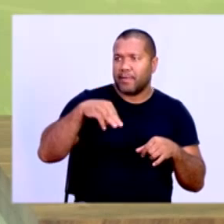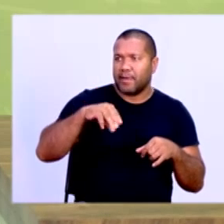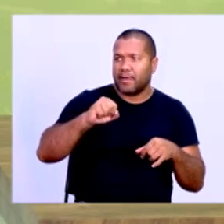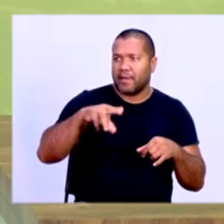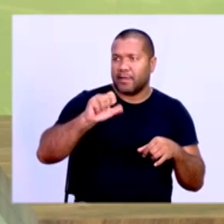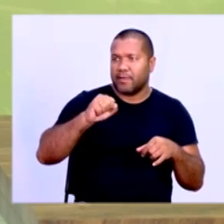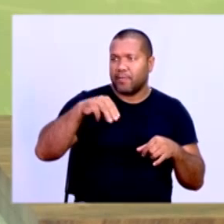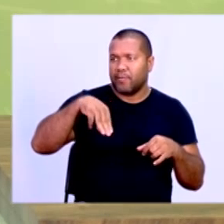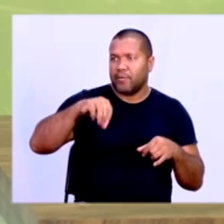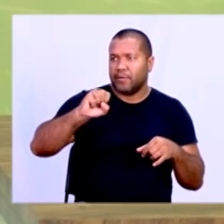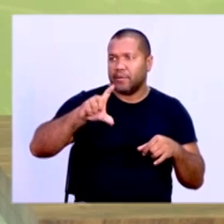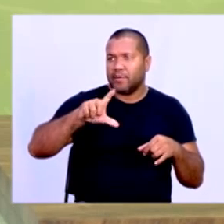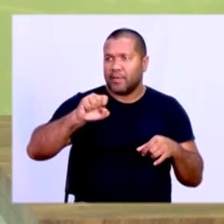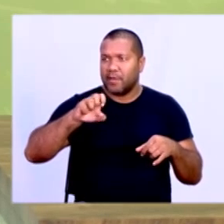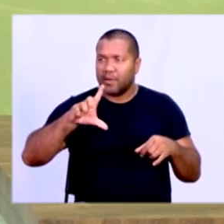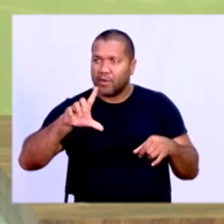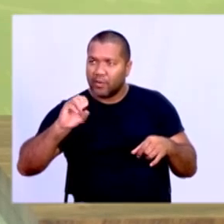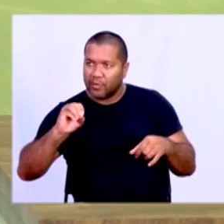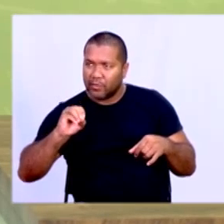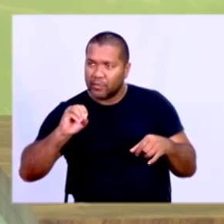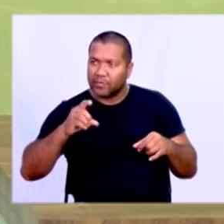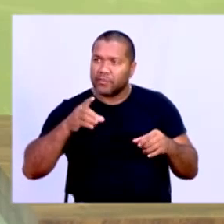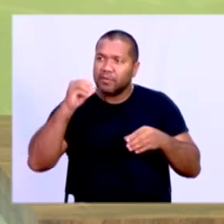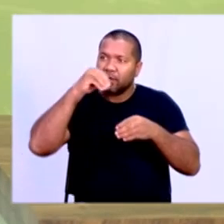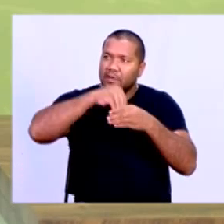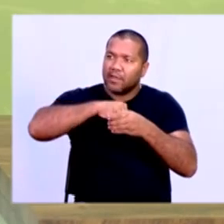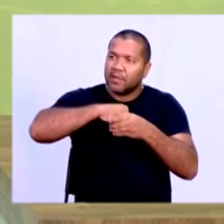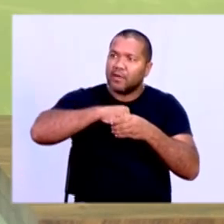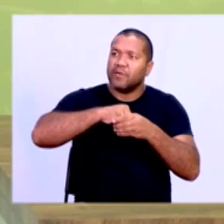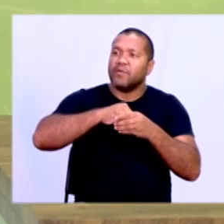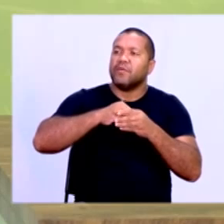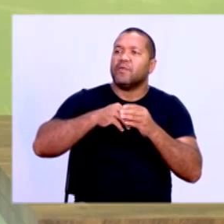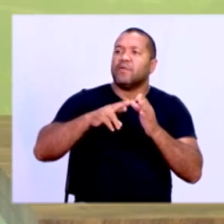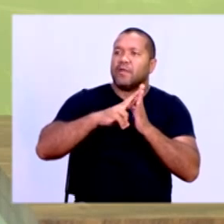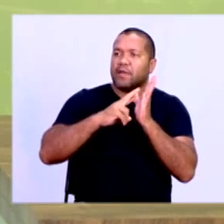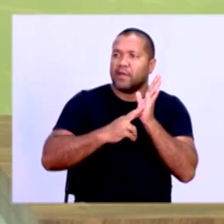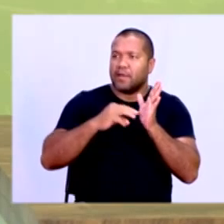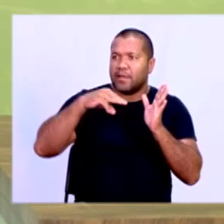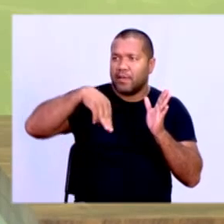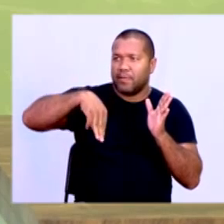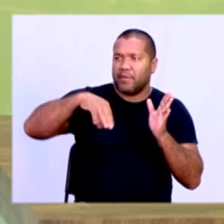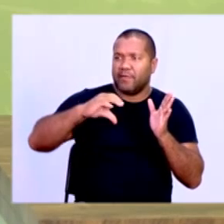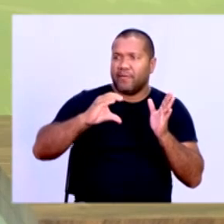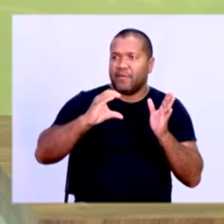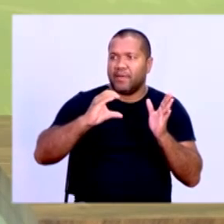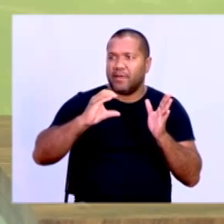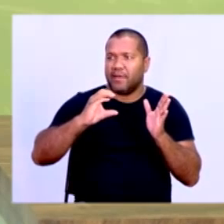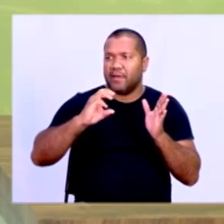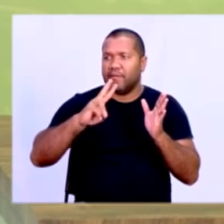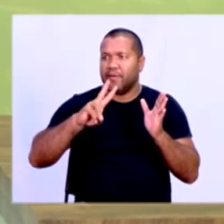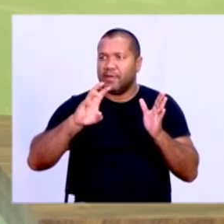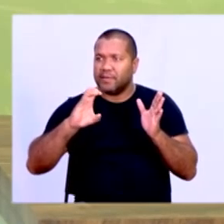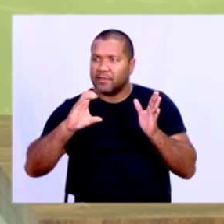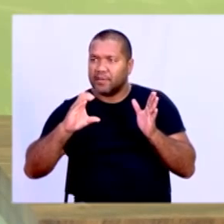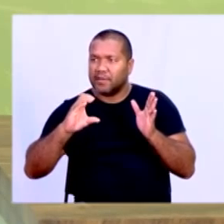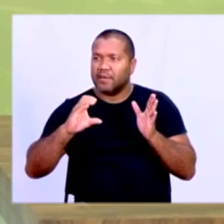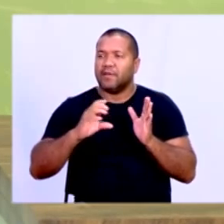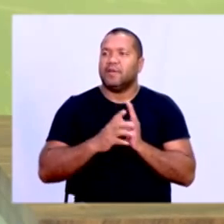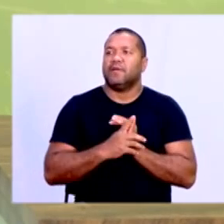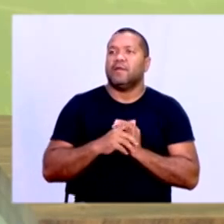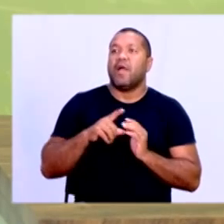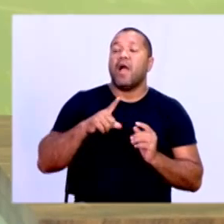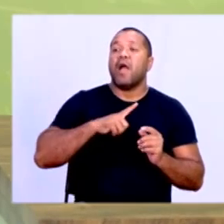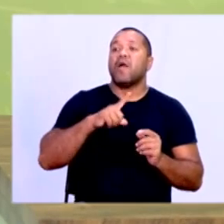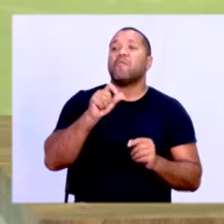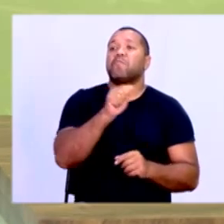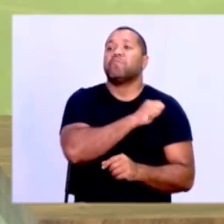do padrão MVC? Aí nós tivemos lá de Ji-Paraná o aluno José Antônio, que respondeu assim: representa